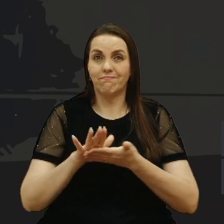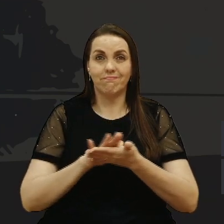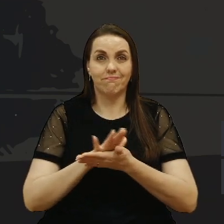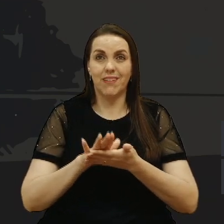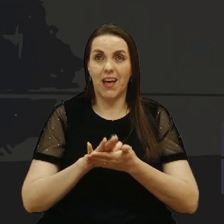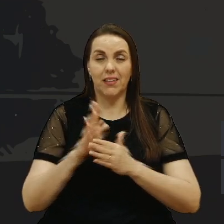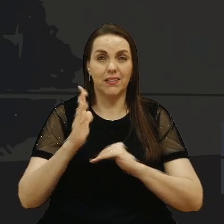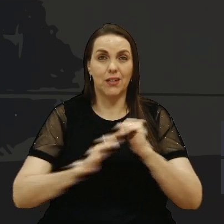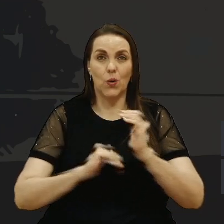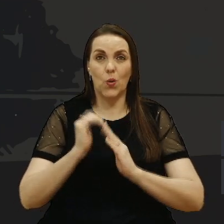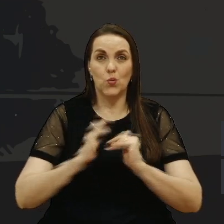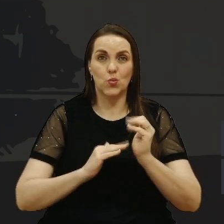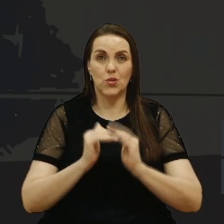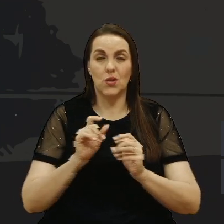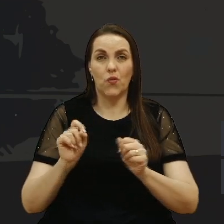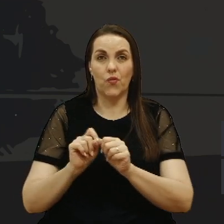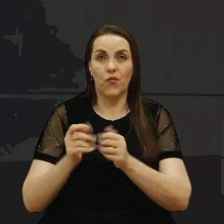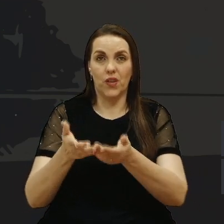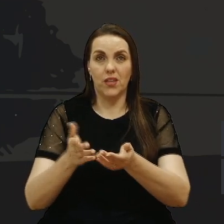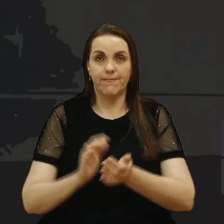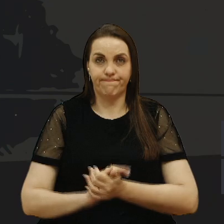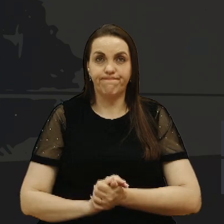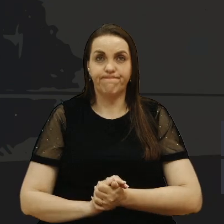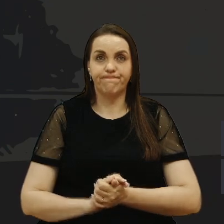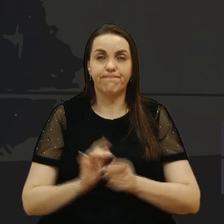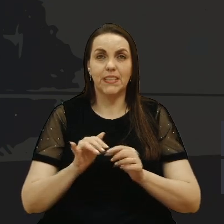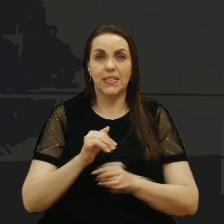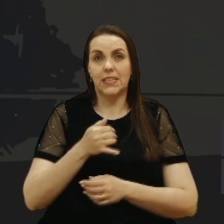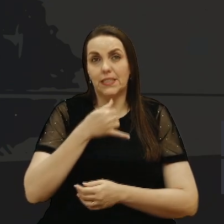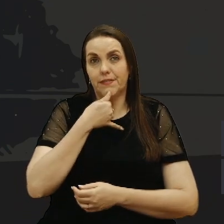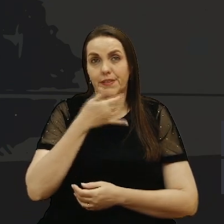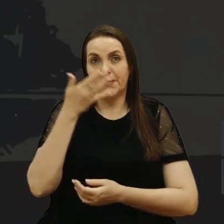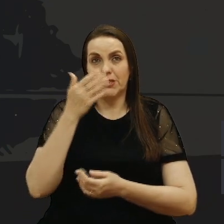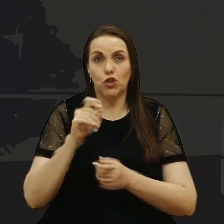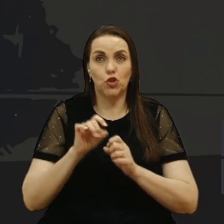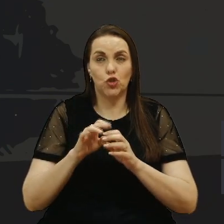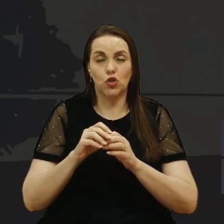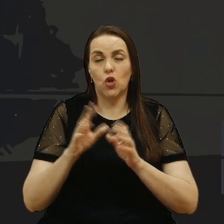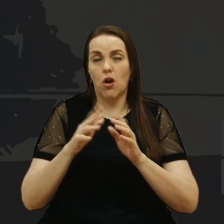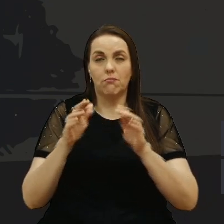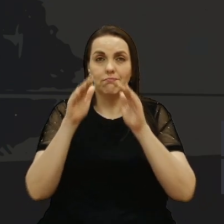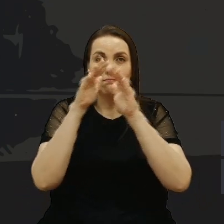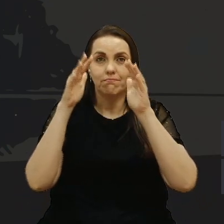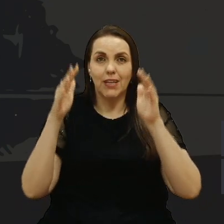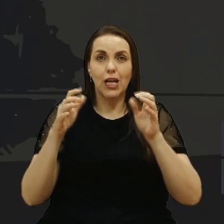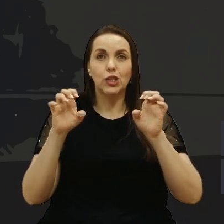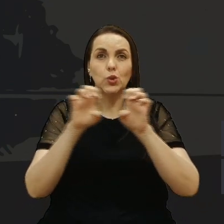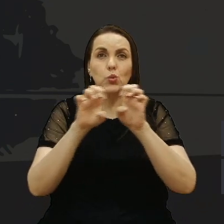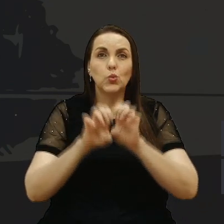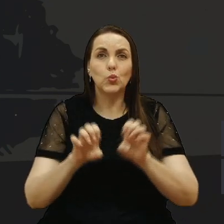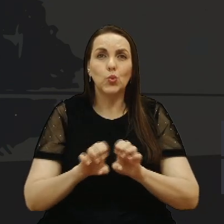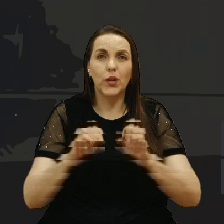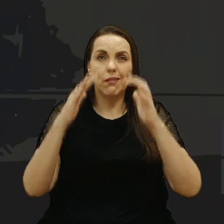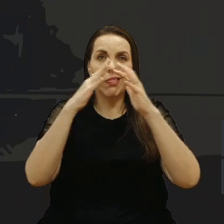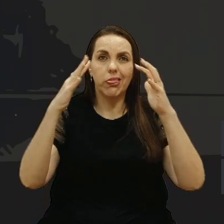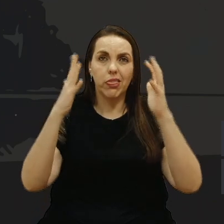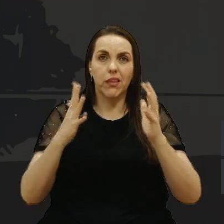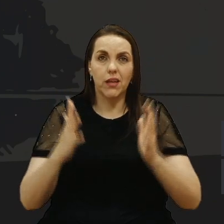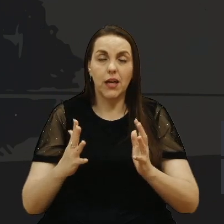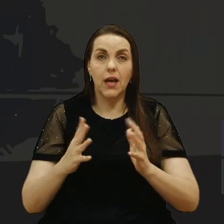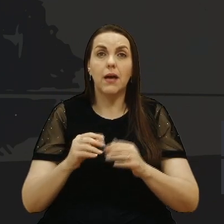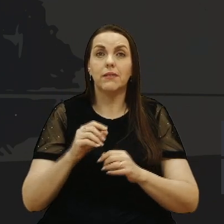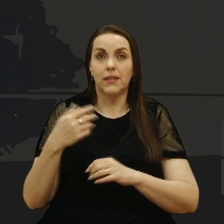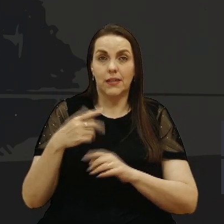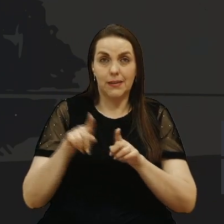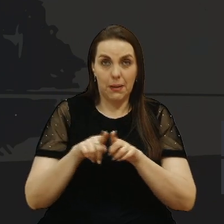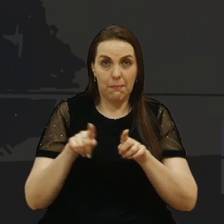sua construção realizada, tendo ali só aquele esqueleto da casa. E a gente ainda tem mais uma